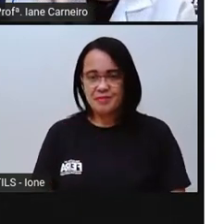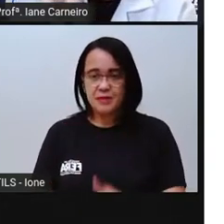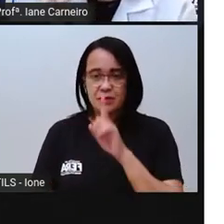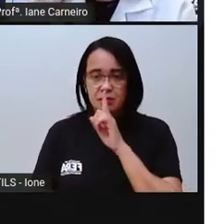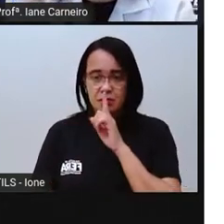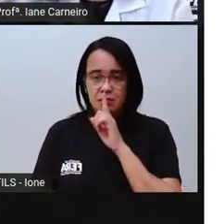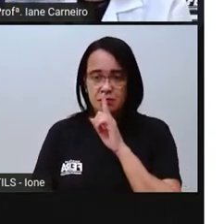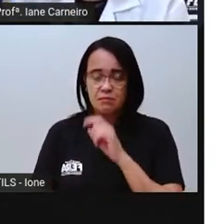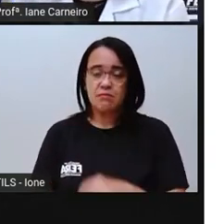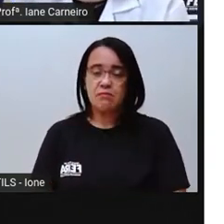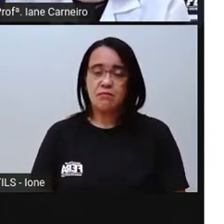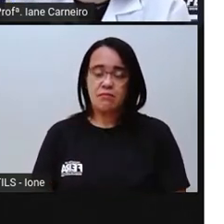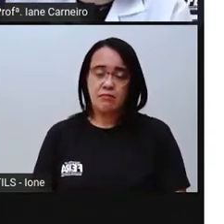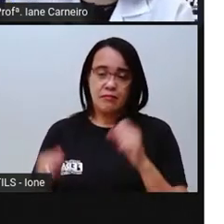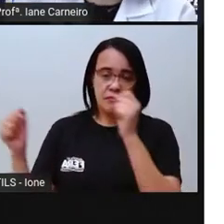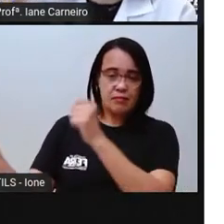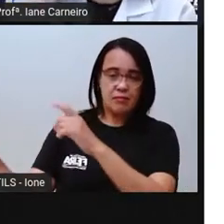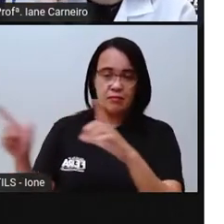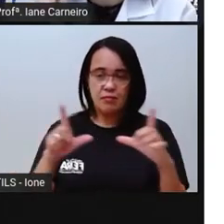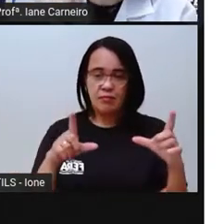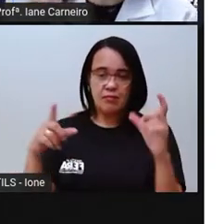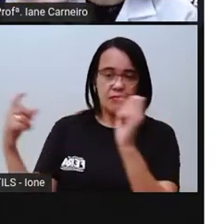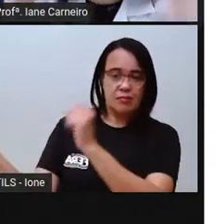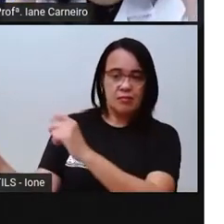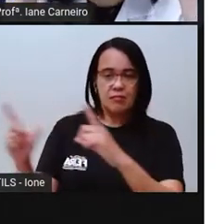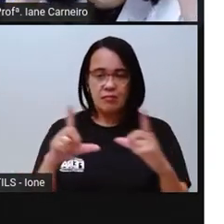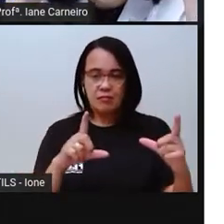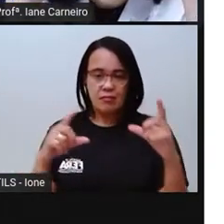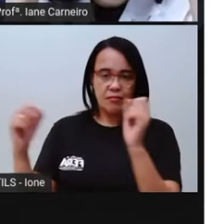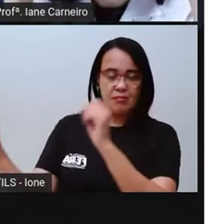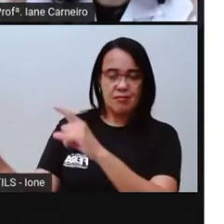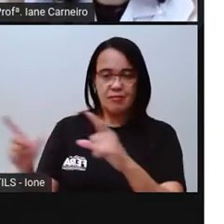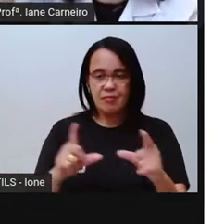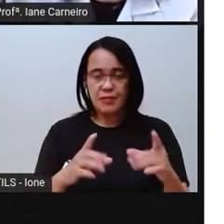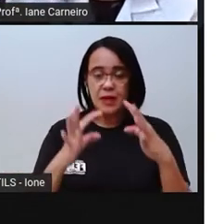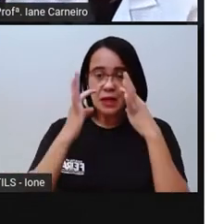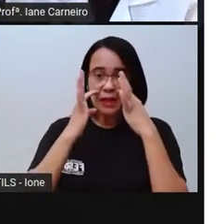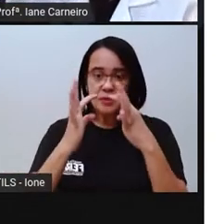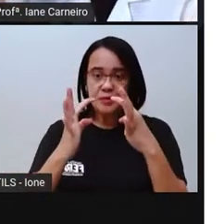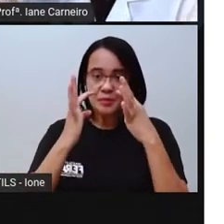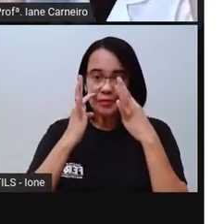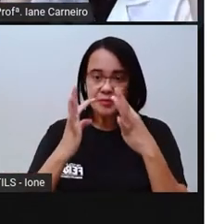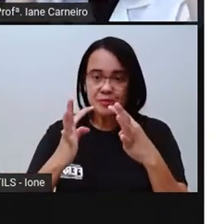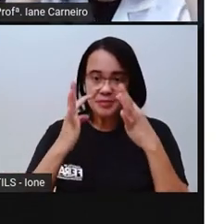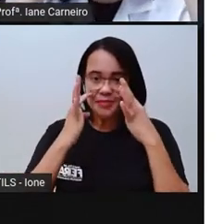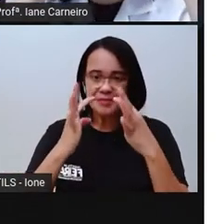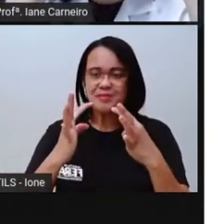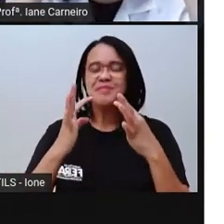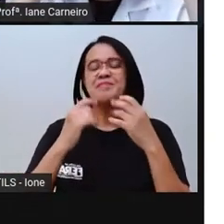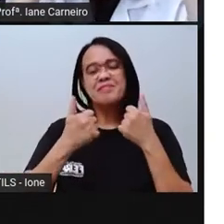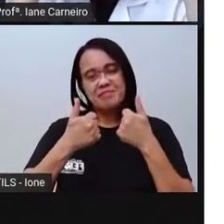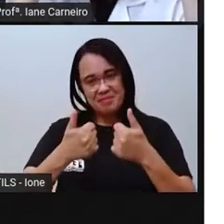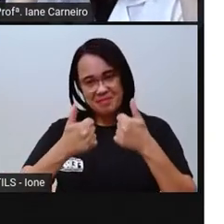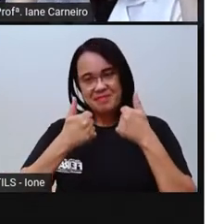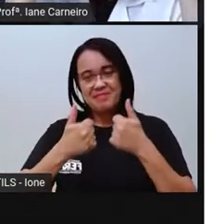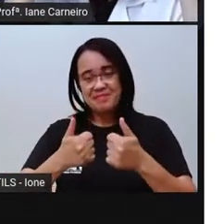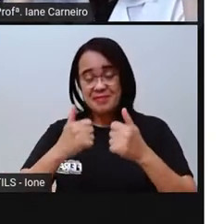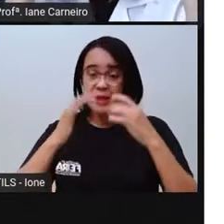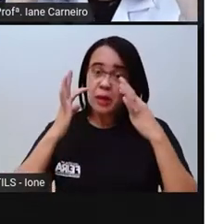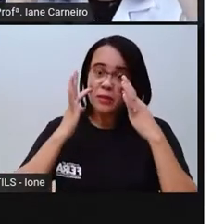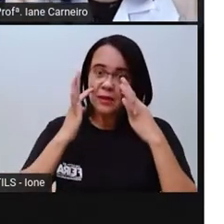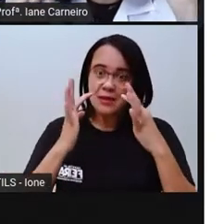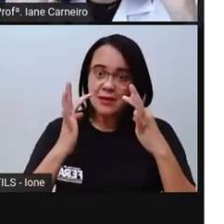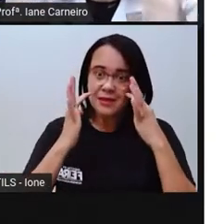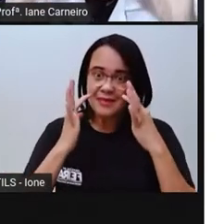silêncio e vai passando as imagens, e vocês vão ficar muito, ó, atentos. Lembra daquela foto que a mostra, ó, da gente